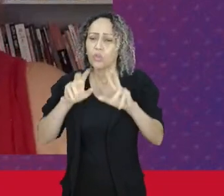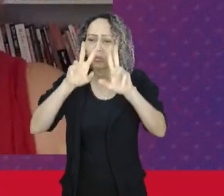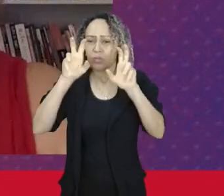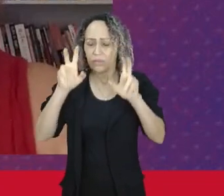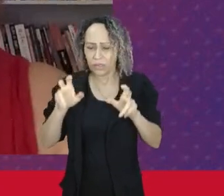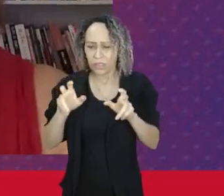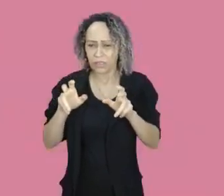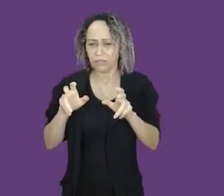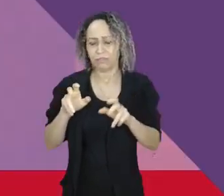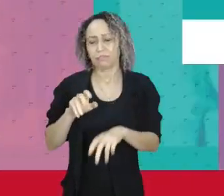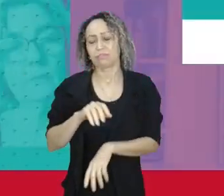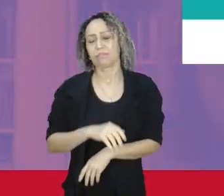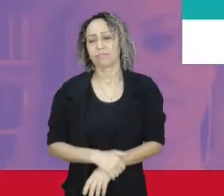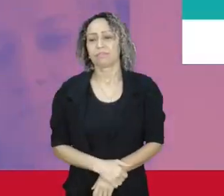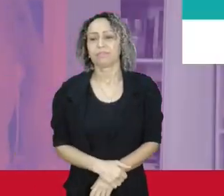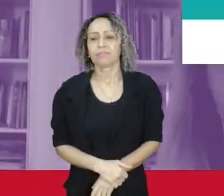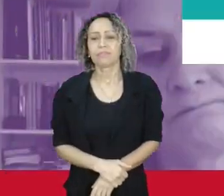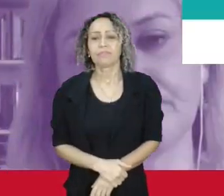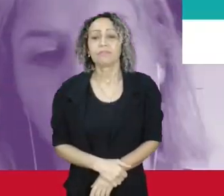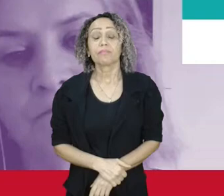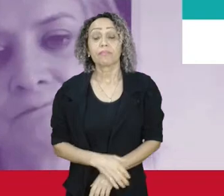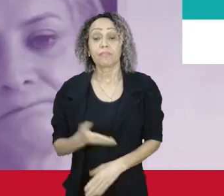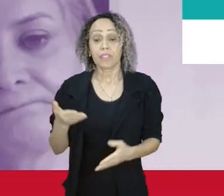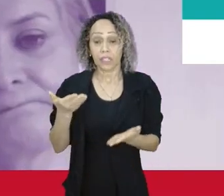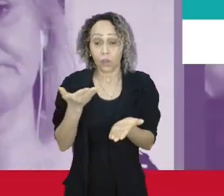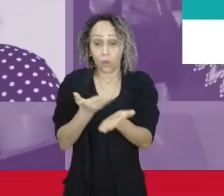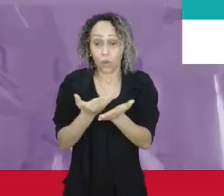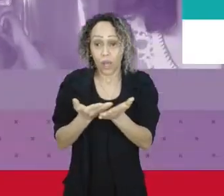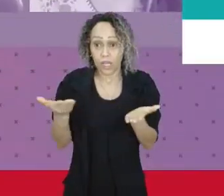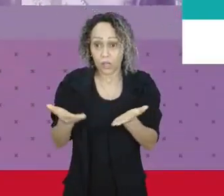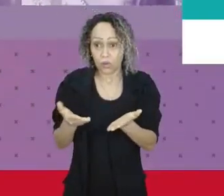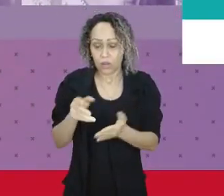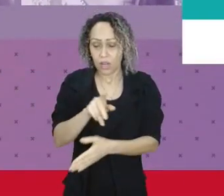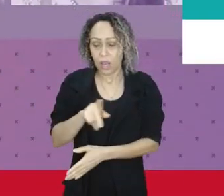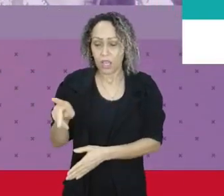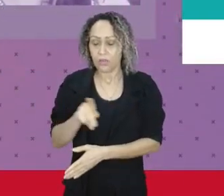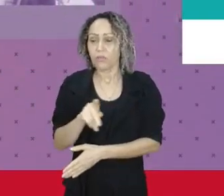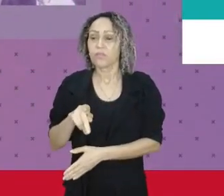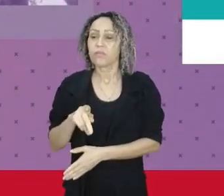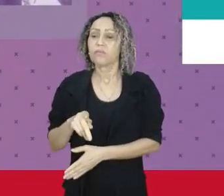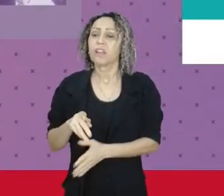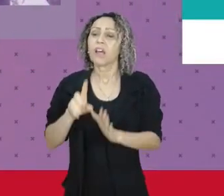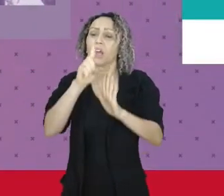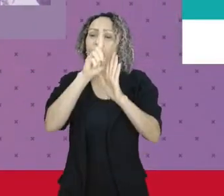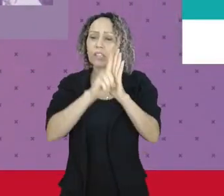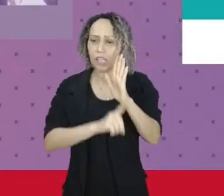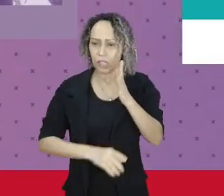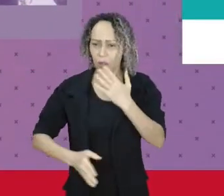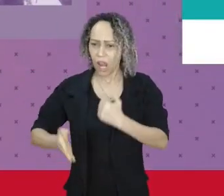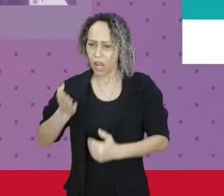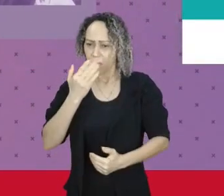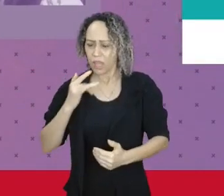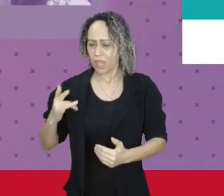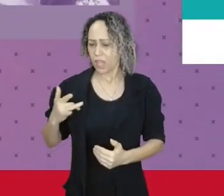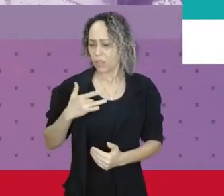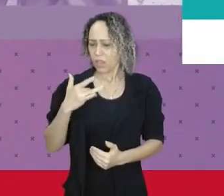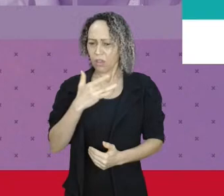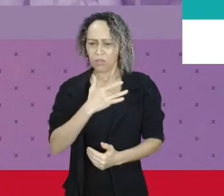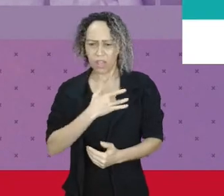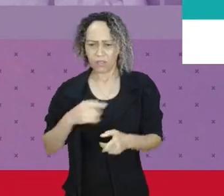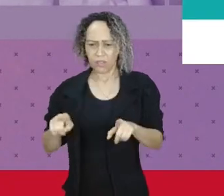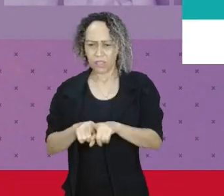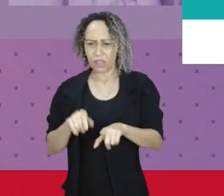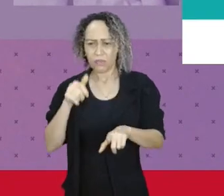agenda. Obrigada. Na aula de hoje, as professoras falaram sobre direito à alimentação saudável e gênero